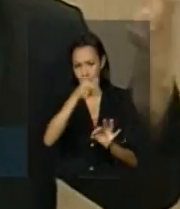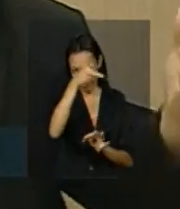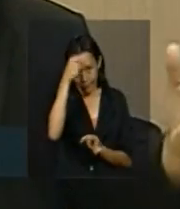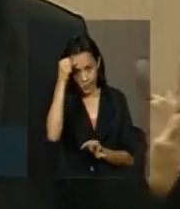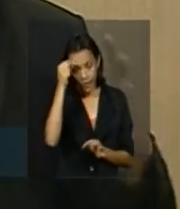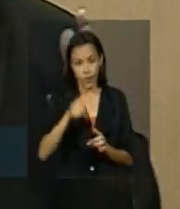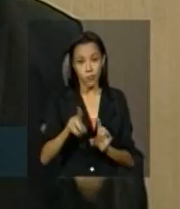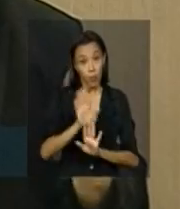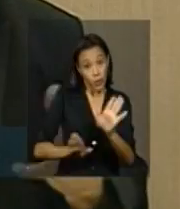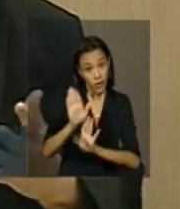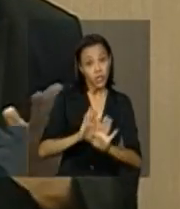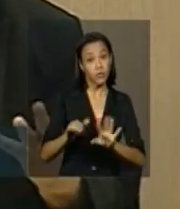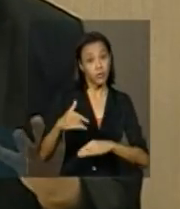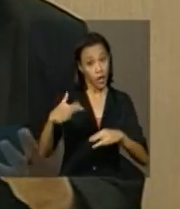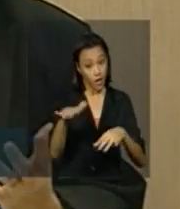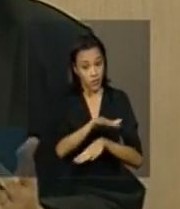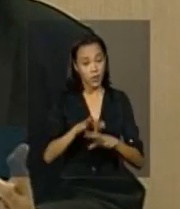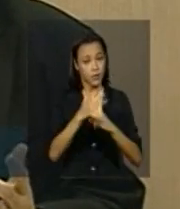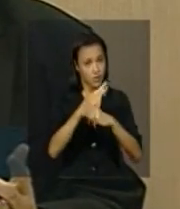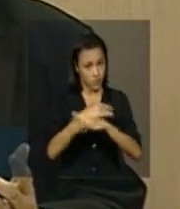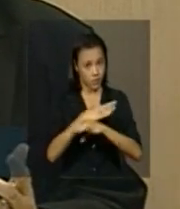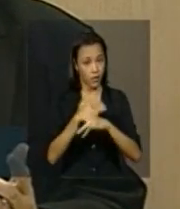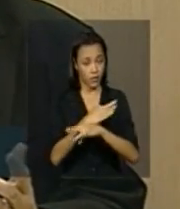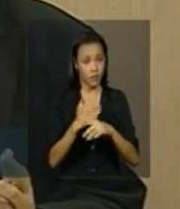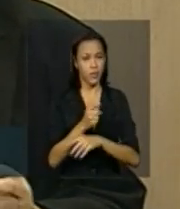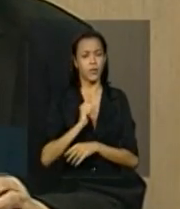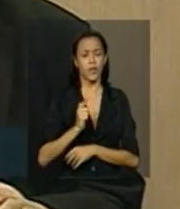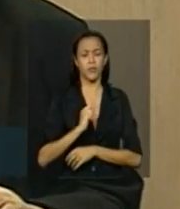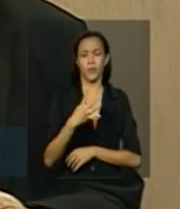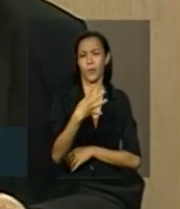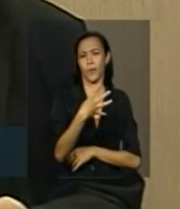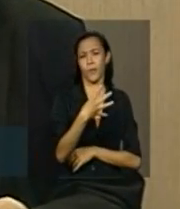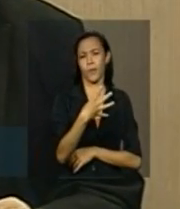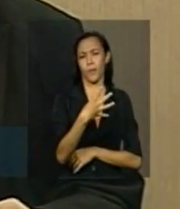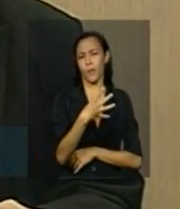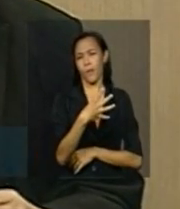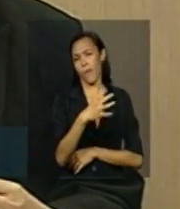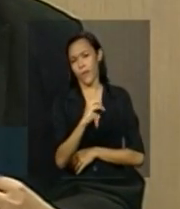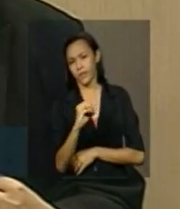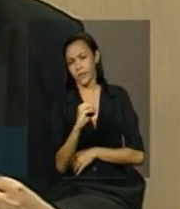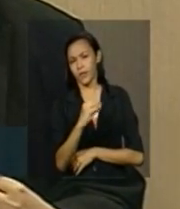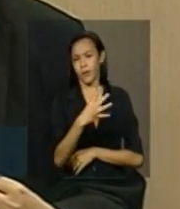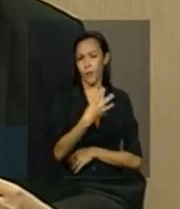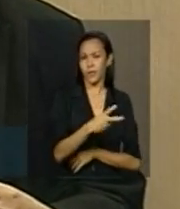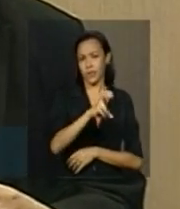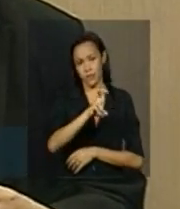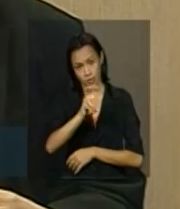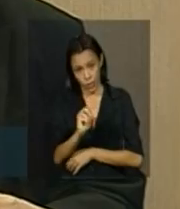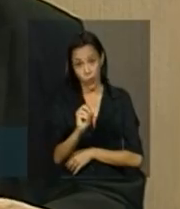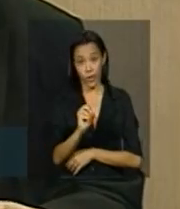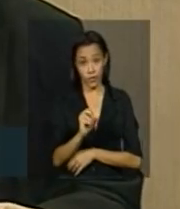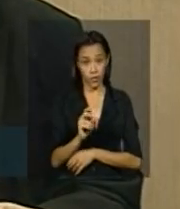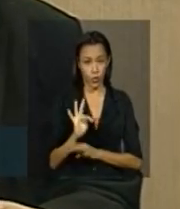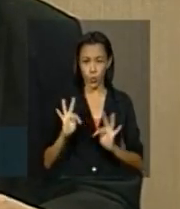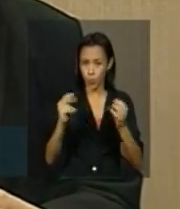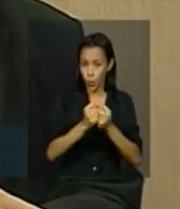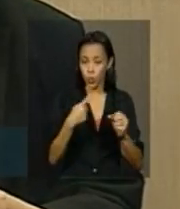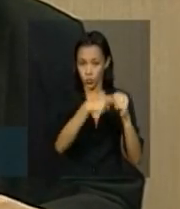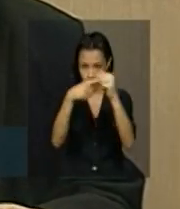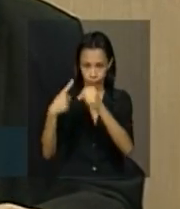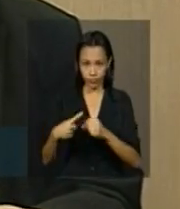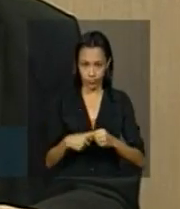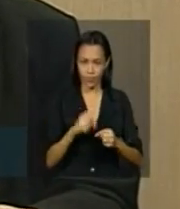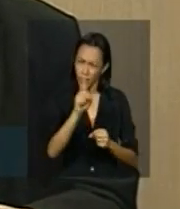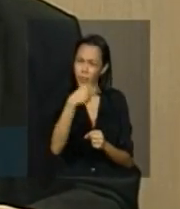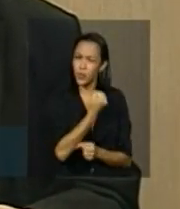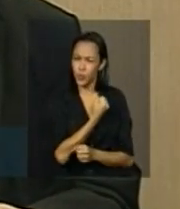de regiões Metropolitana etc nós temos cerca de 400 ao que são 450 municípios no total que estão eu posso dar esse